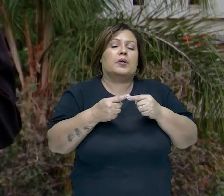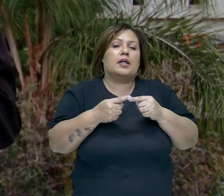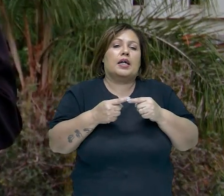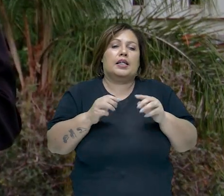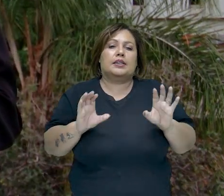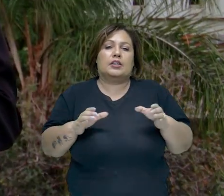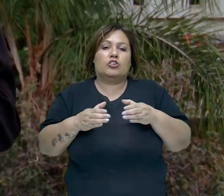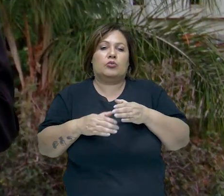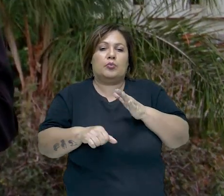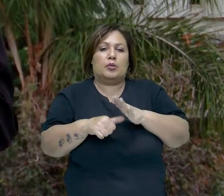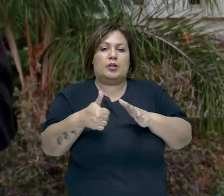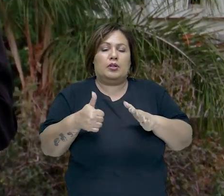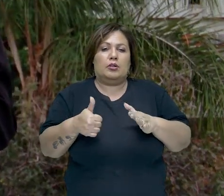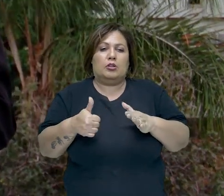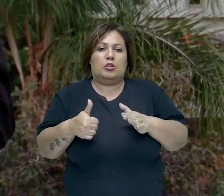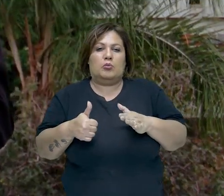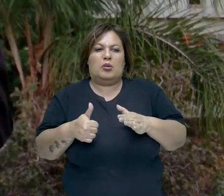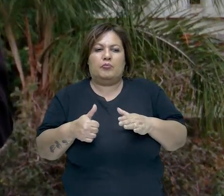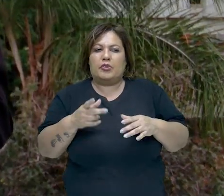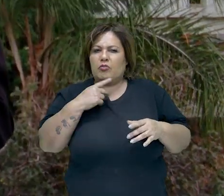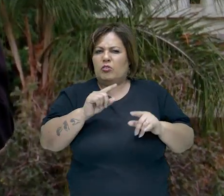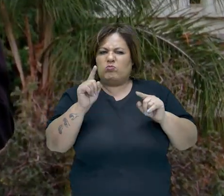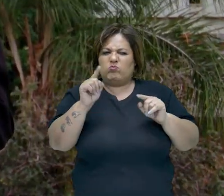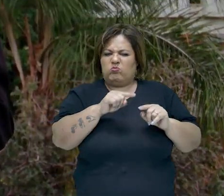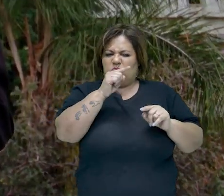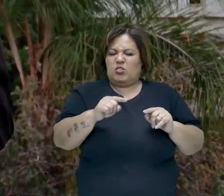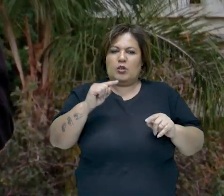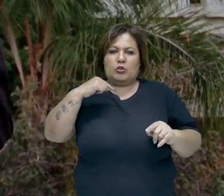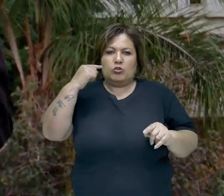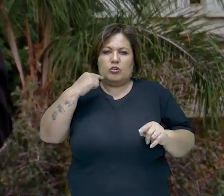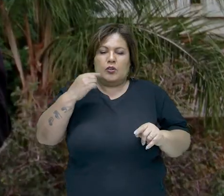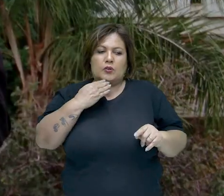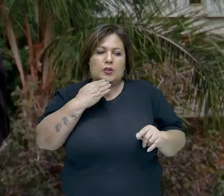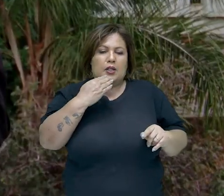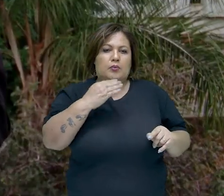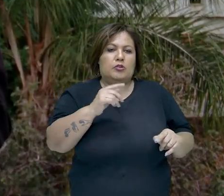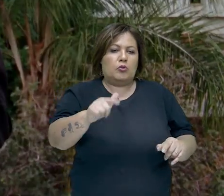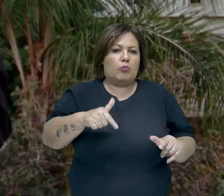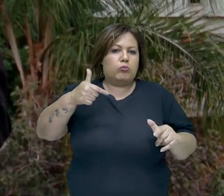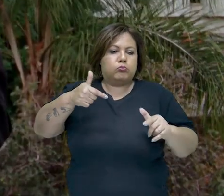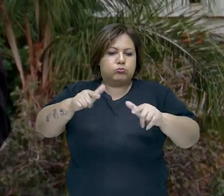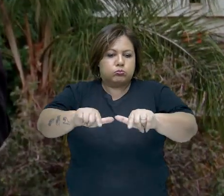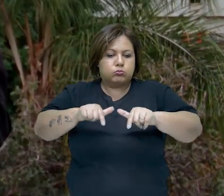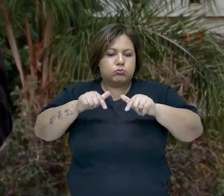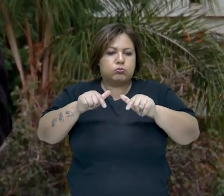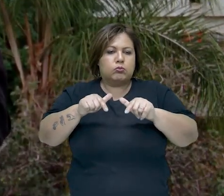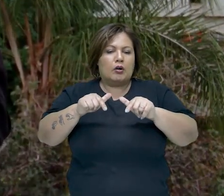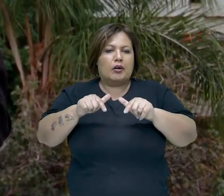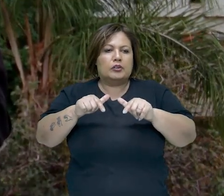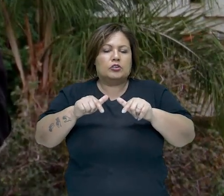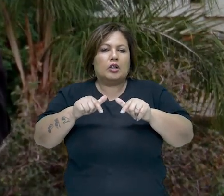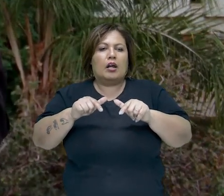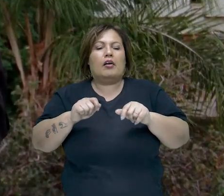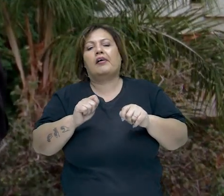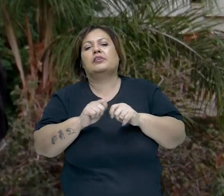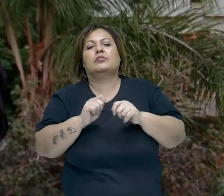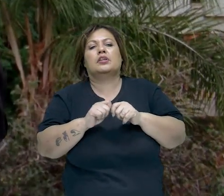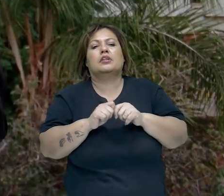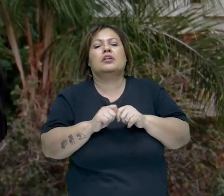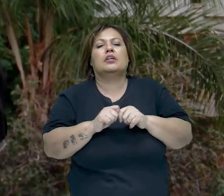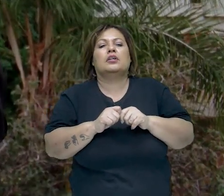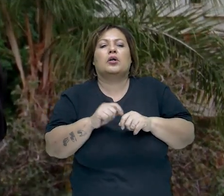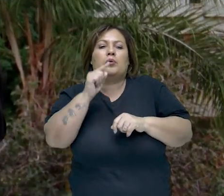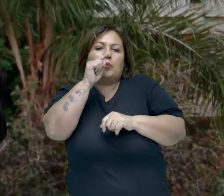a primeira turma do TRF1 negou o recurso de um advogado que solicitava o porte de arma, alegando exercer atividade